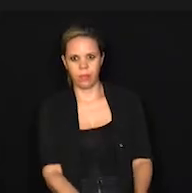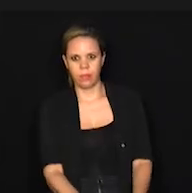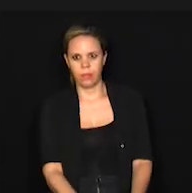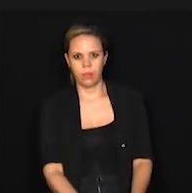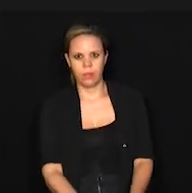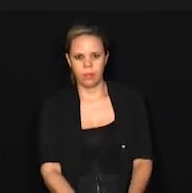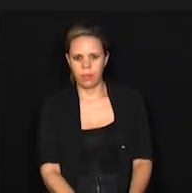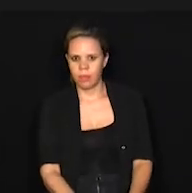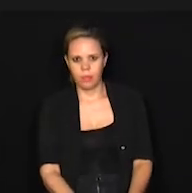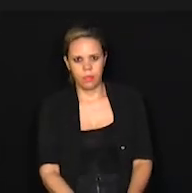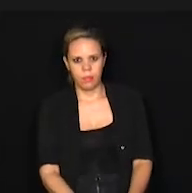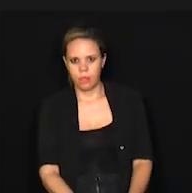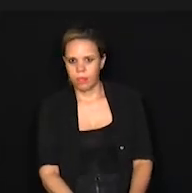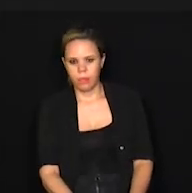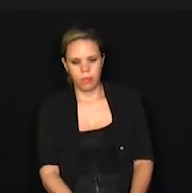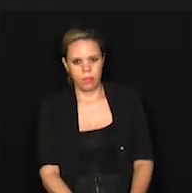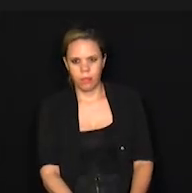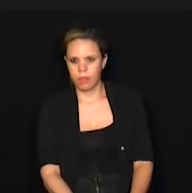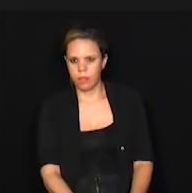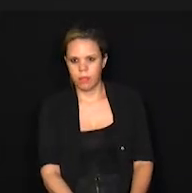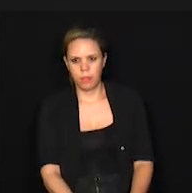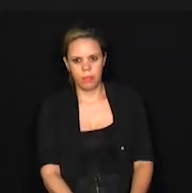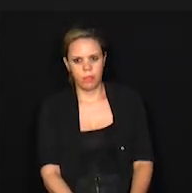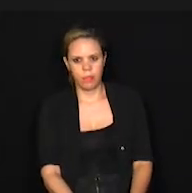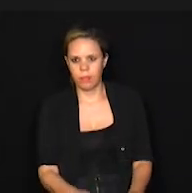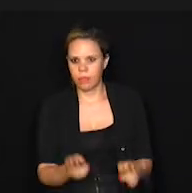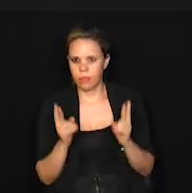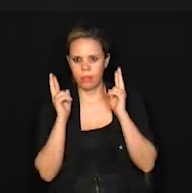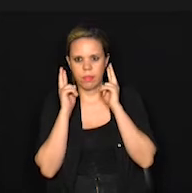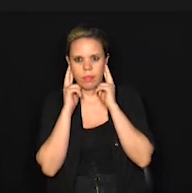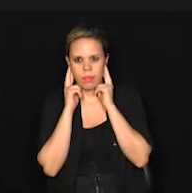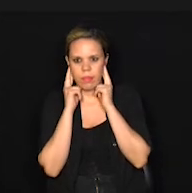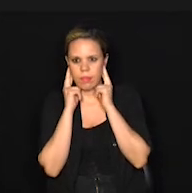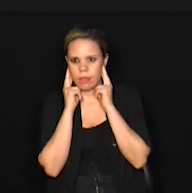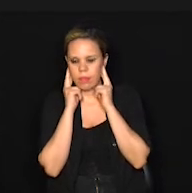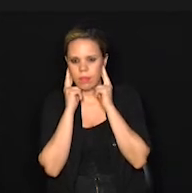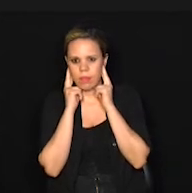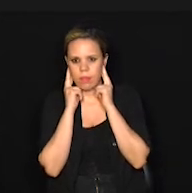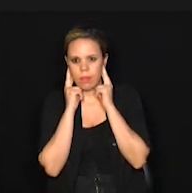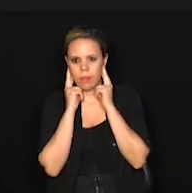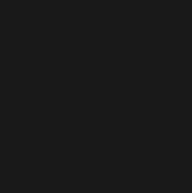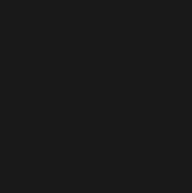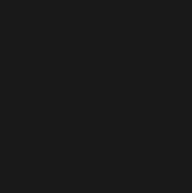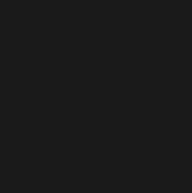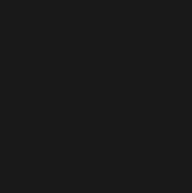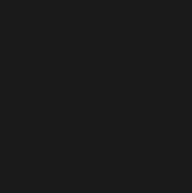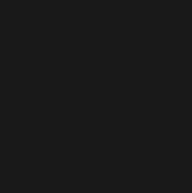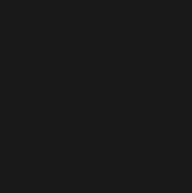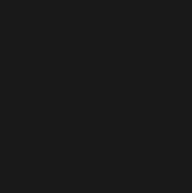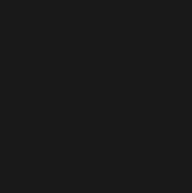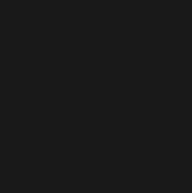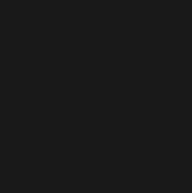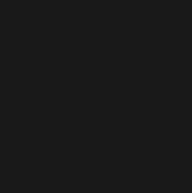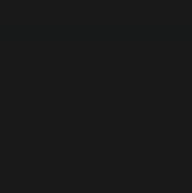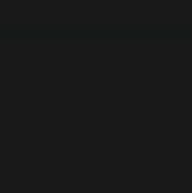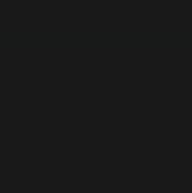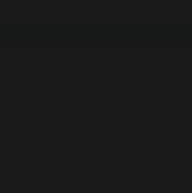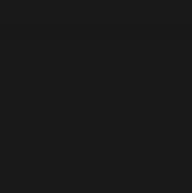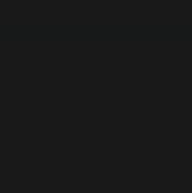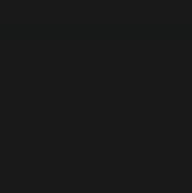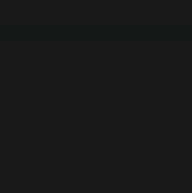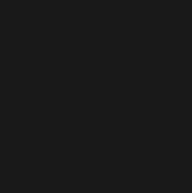Eu estou com um problema aqui no som. Eu não estou ouvindo vocês, né? Está faltando muito. Só a confirmação, se vocês estiverem me ouvindo,